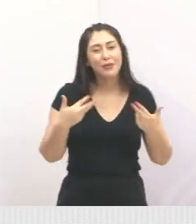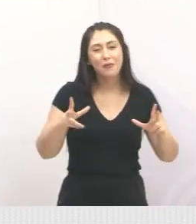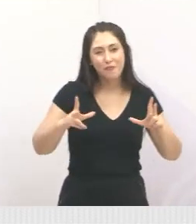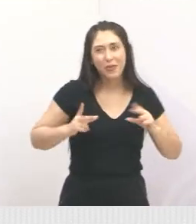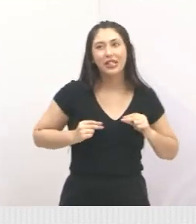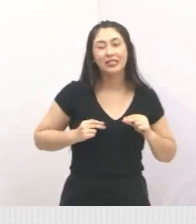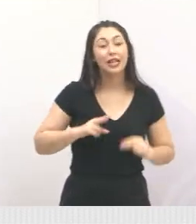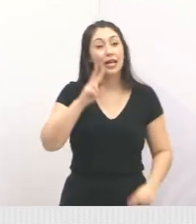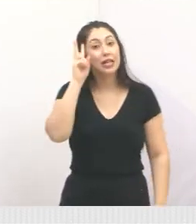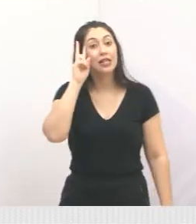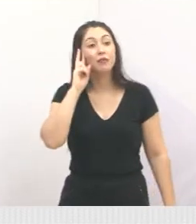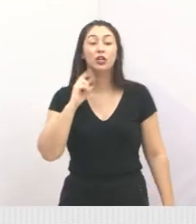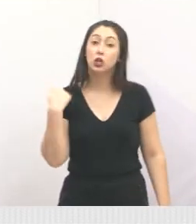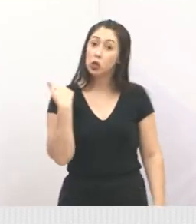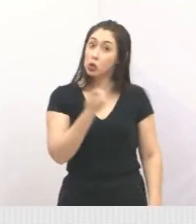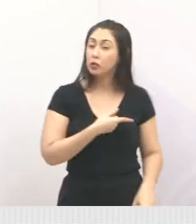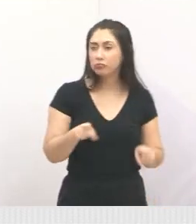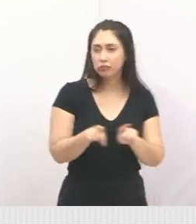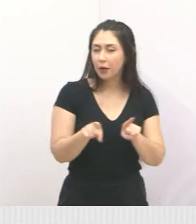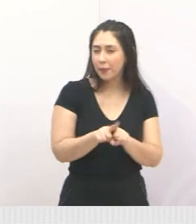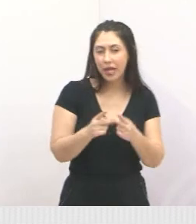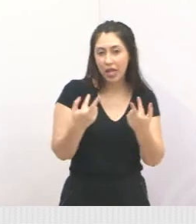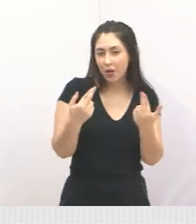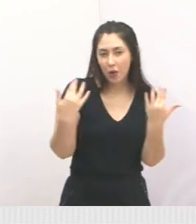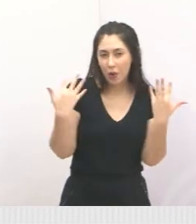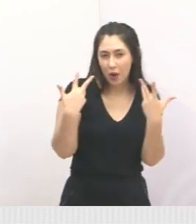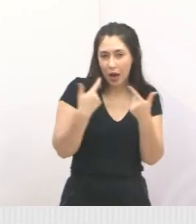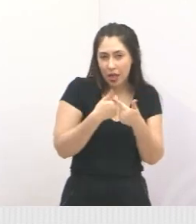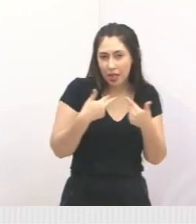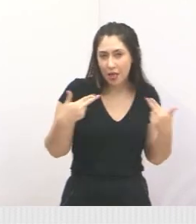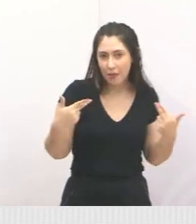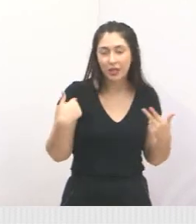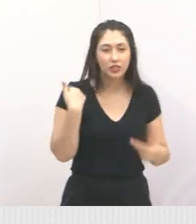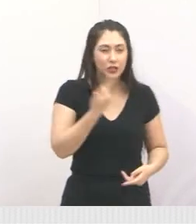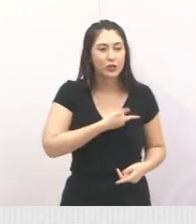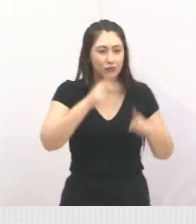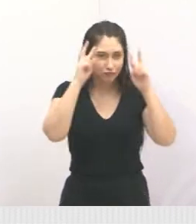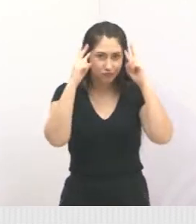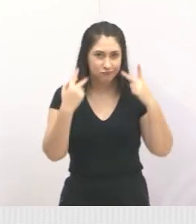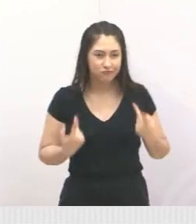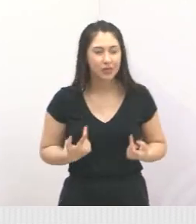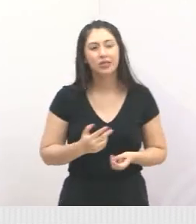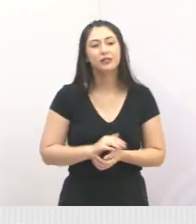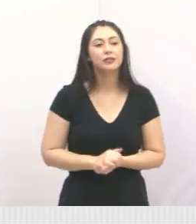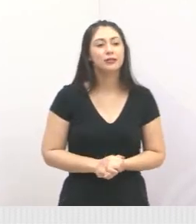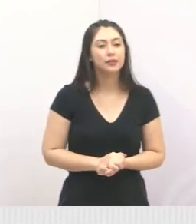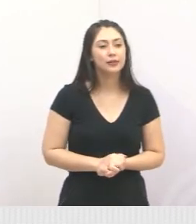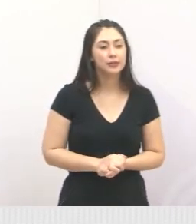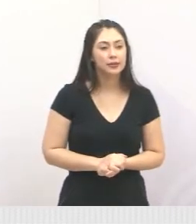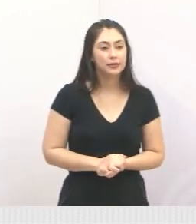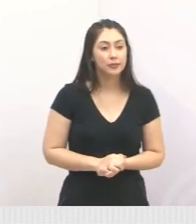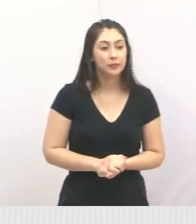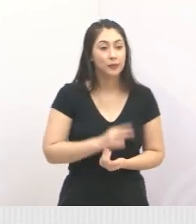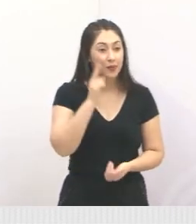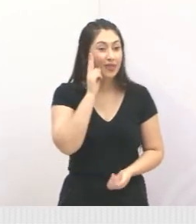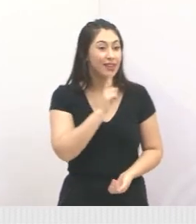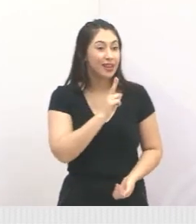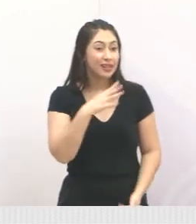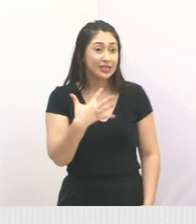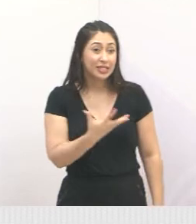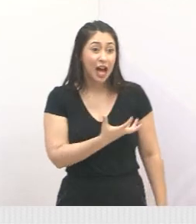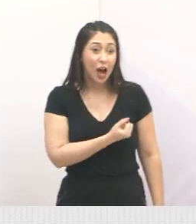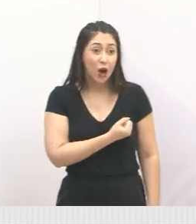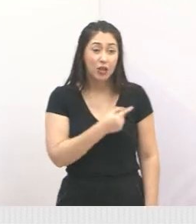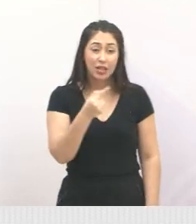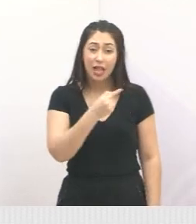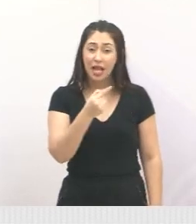Não esquecendo que nós somos animais também, né? As pessoas esquecem que nós, humanos, somos animais. Próximo. Olha o resgate desse fila